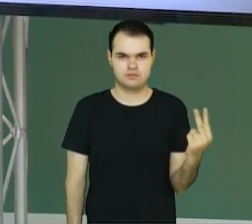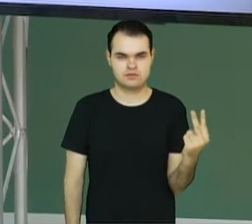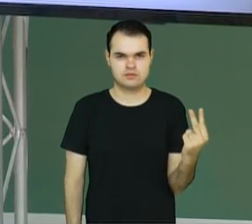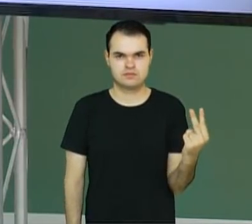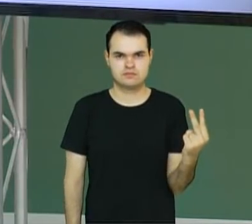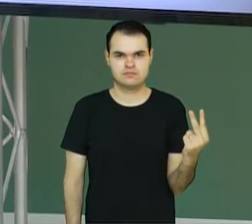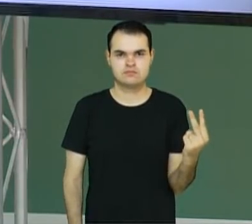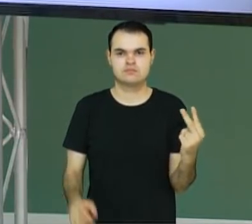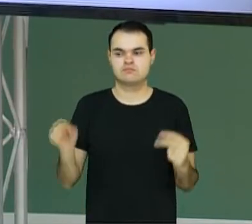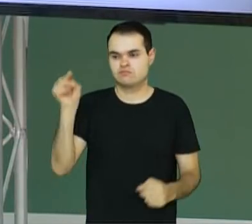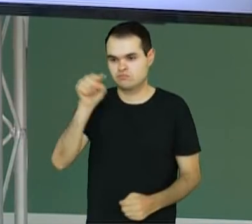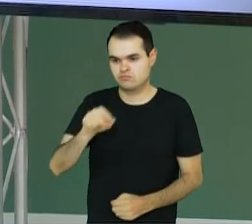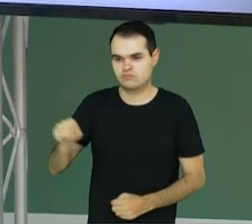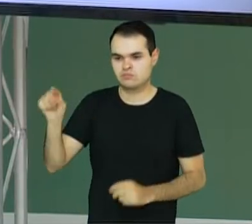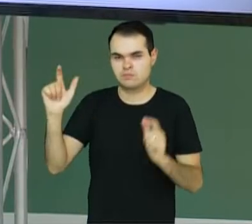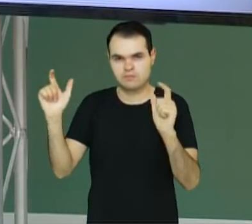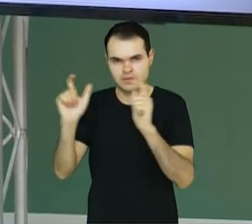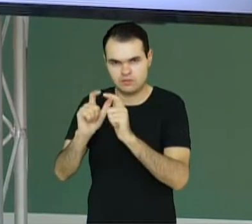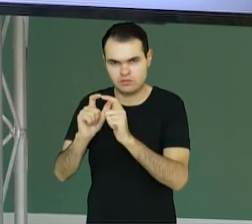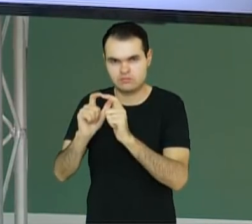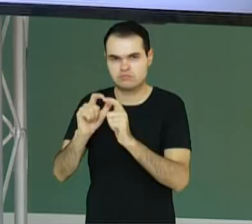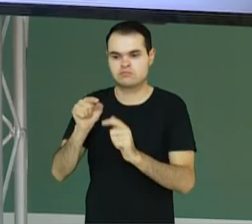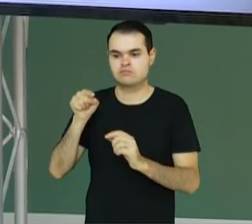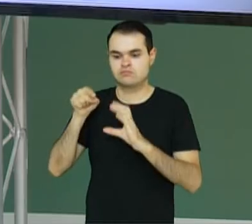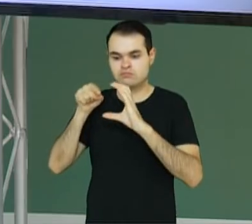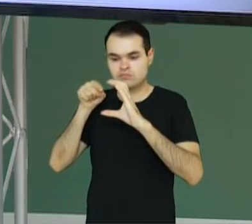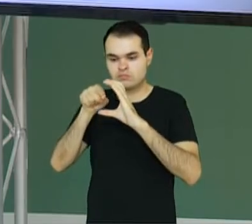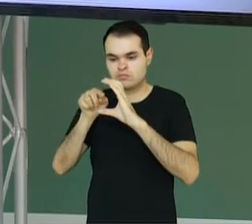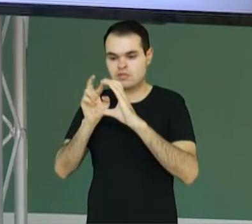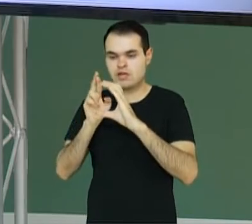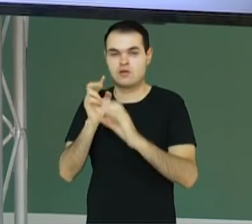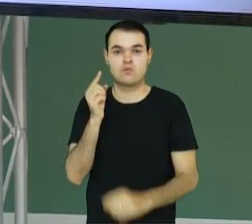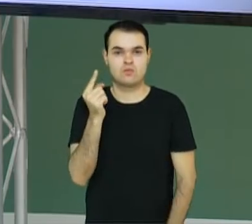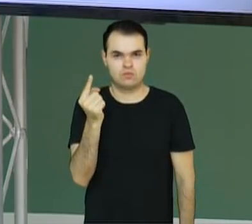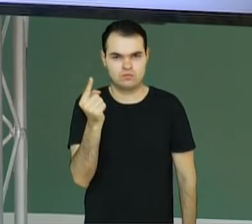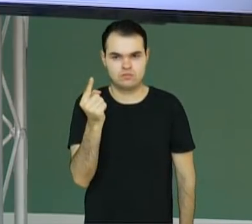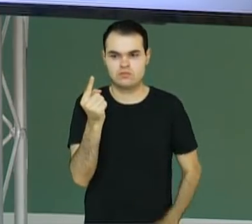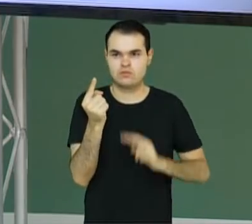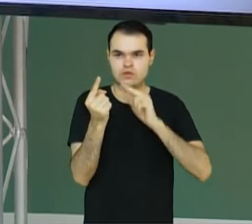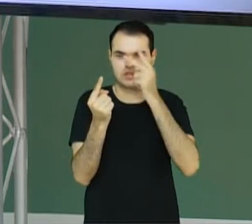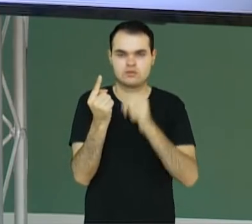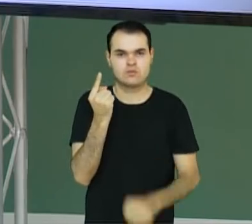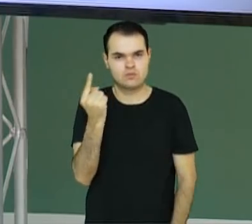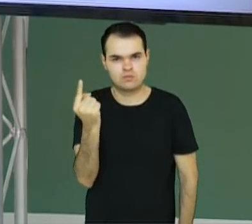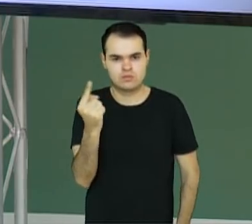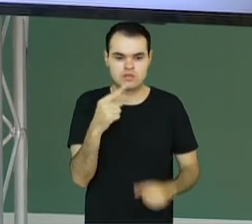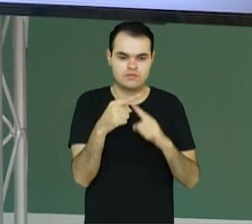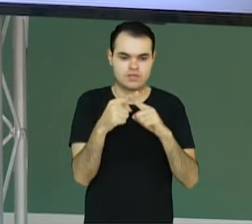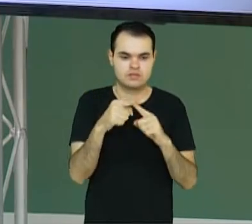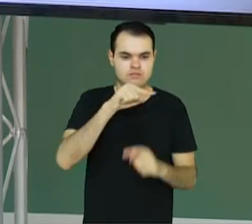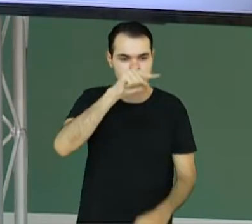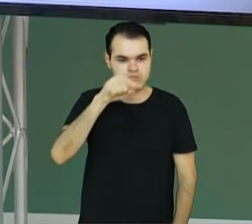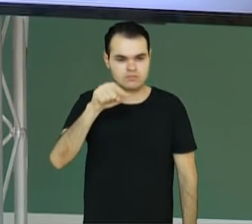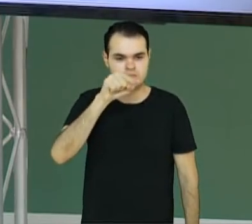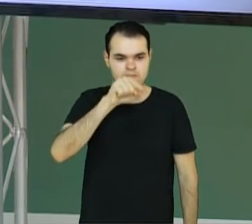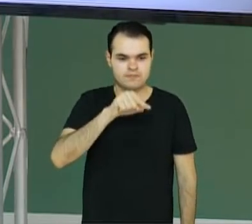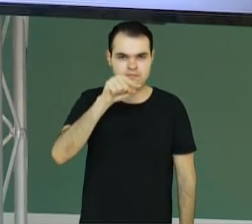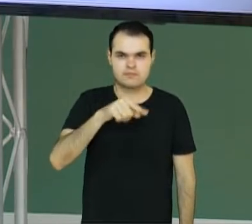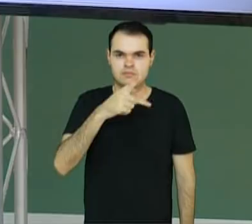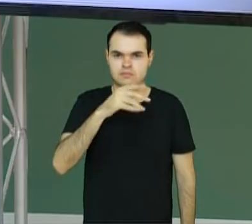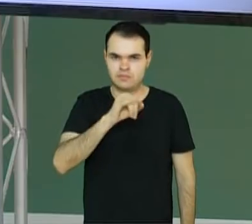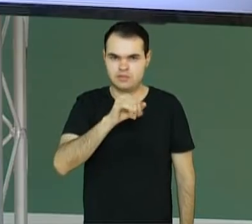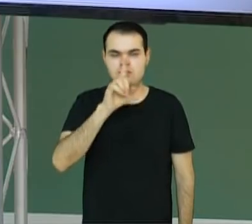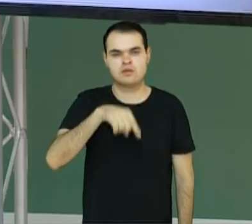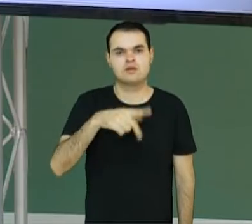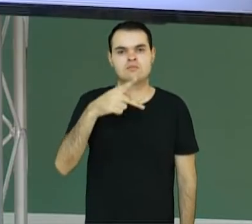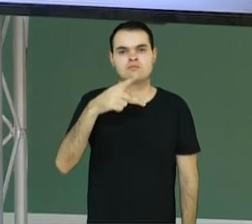círculo menor. Então o círculo menor tem raio 1. 1 ao quadrado é 1 e 1 vezes π é π. Certo?